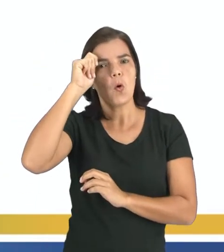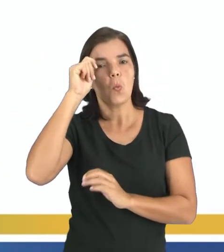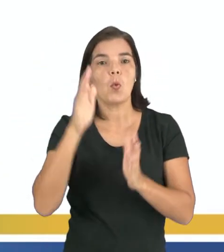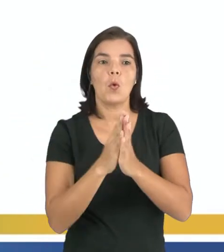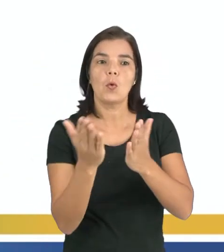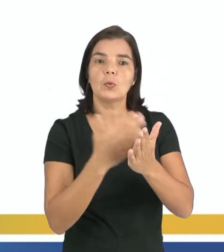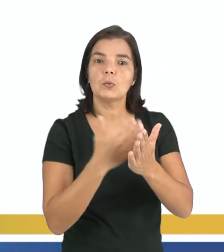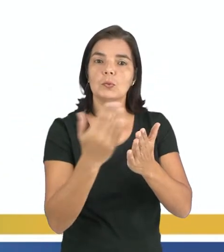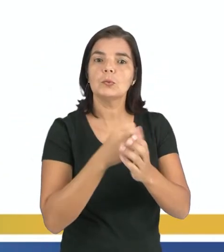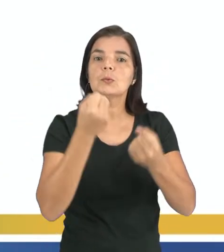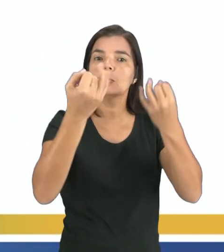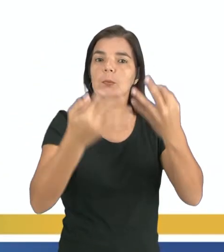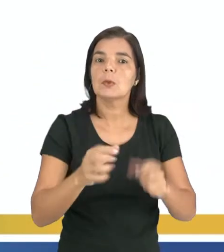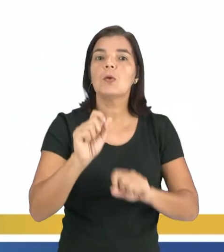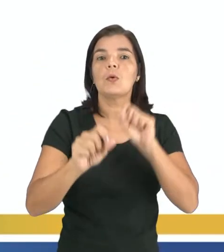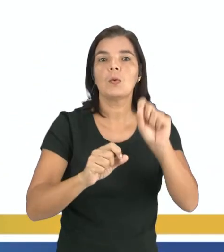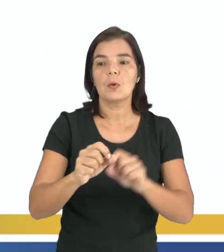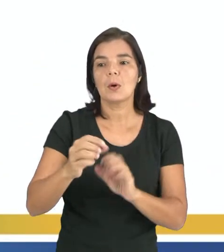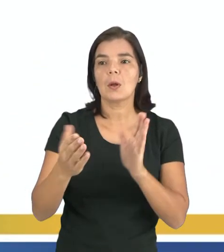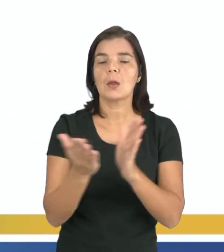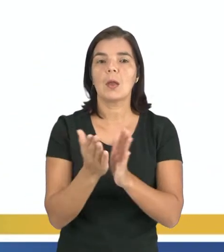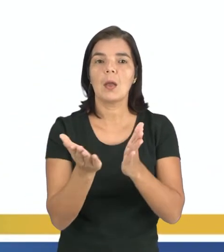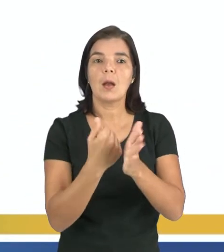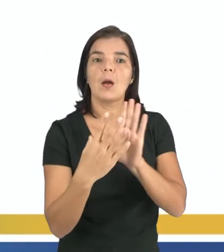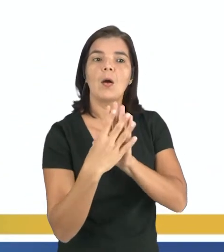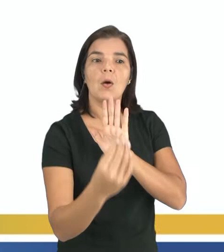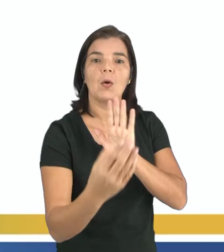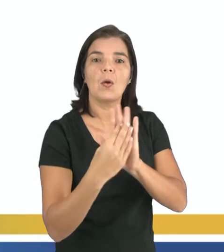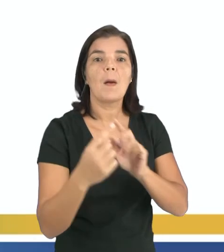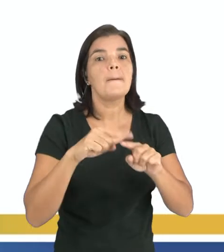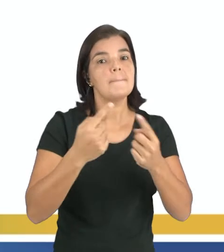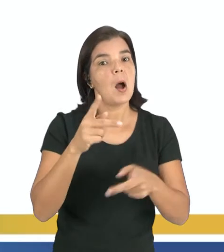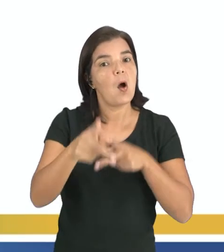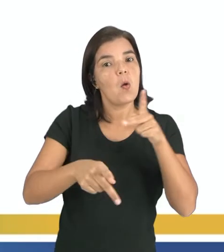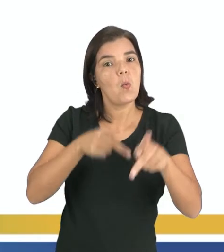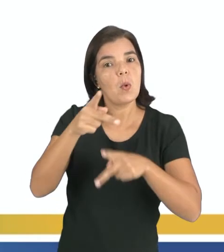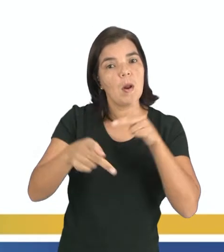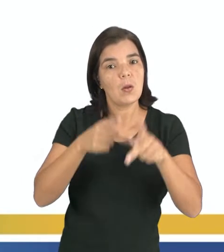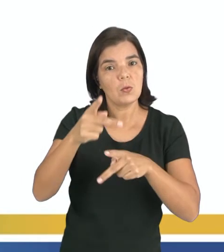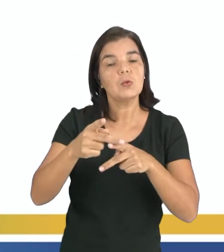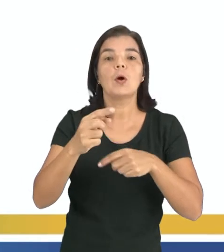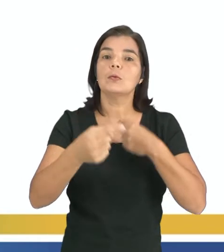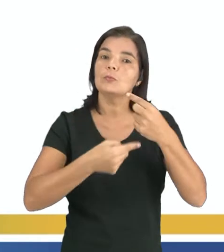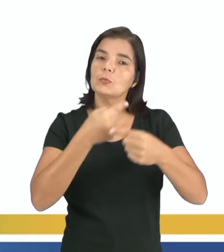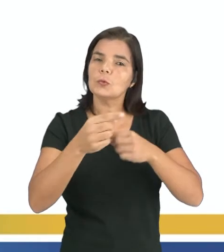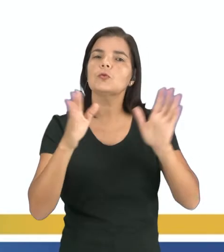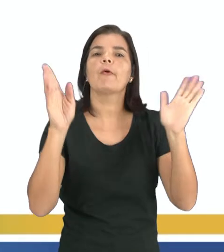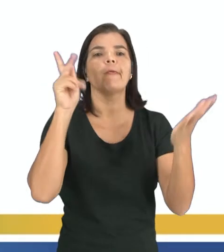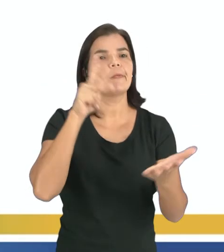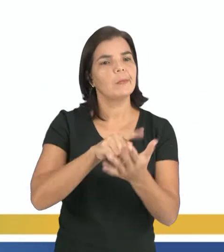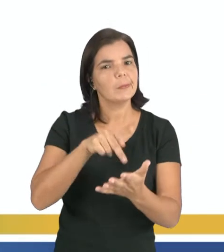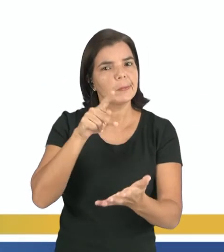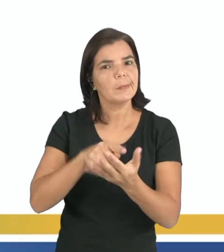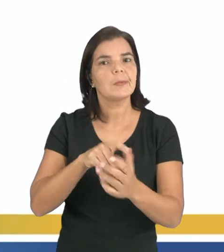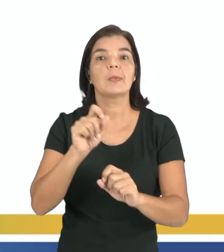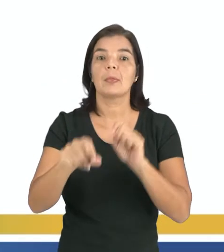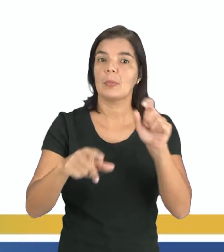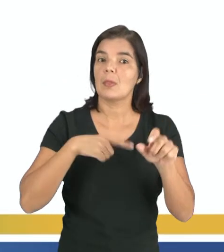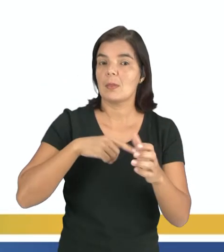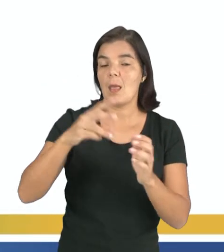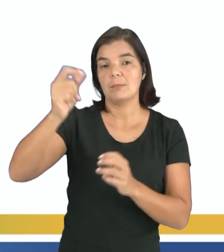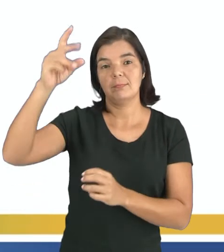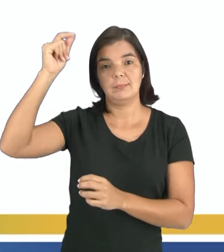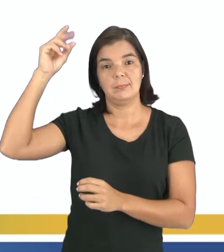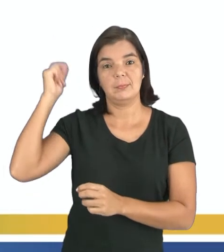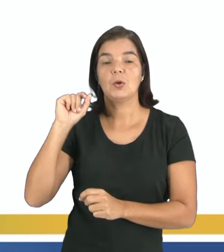livro e acabou falando sobre os memes. Mas quem popularizou, viralizou um meme de fato, tempos